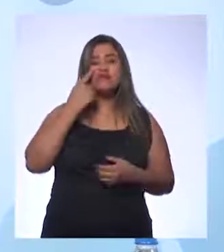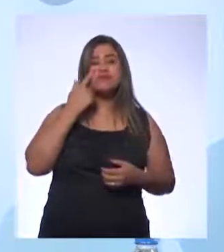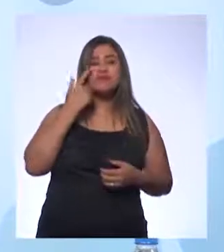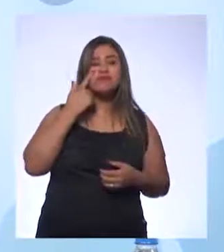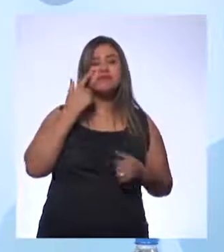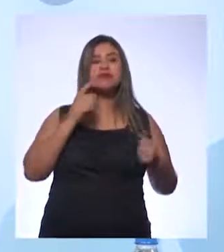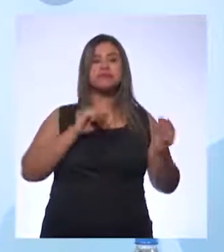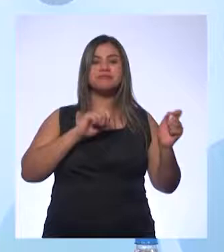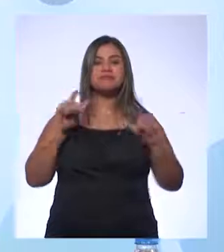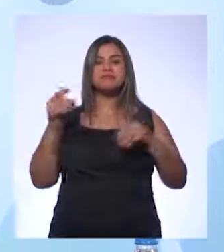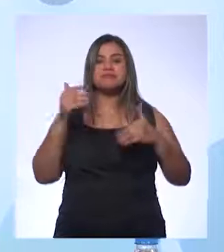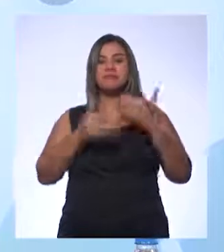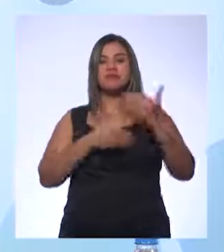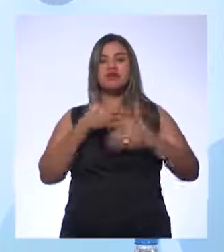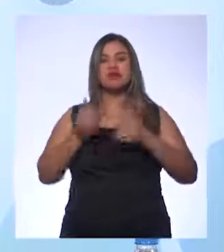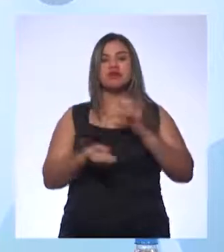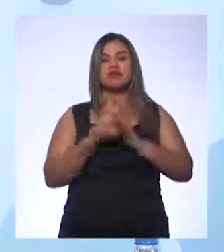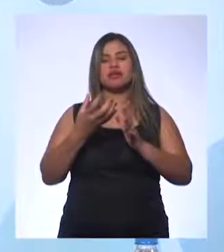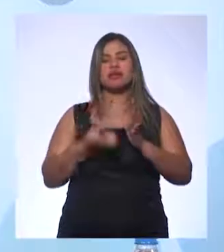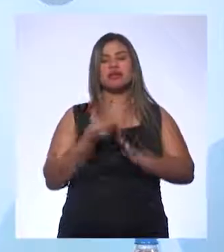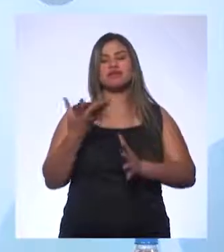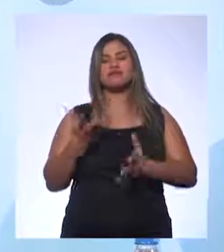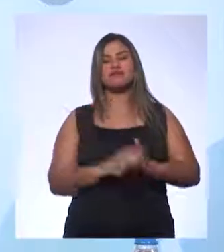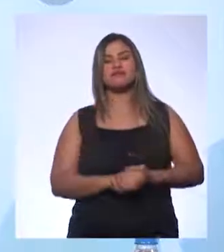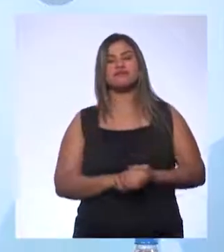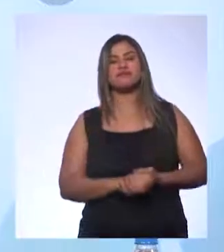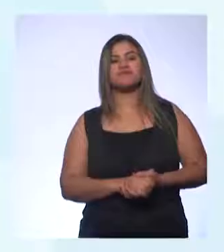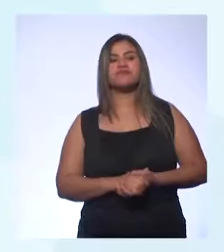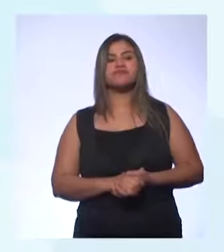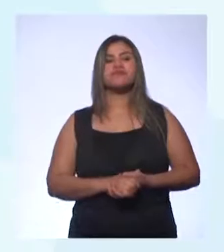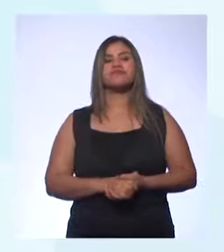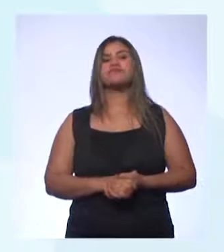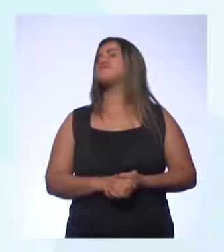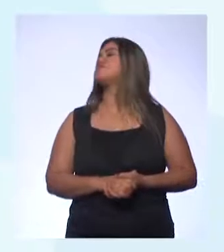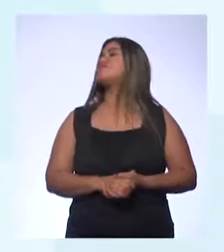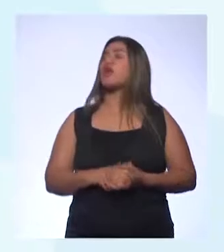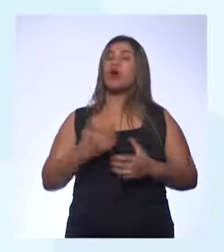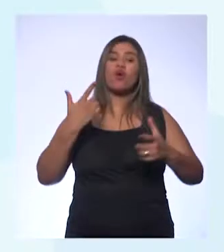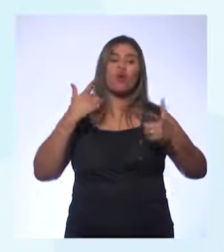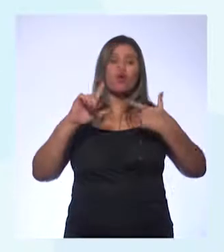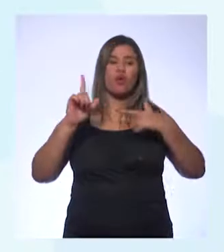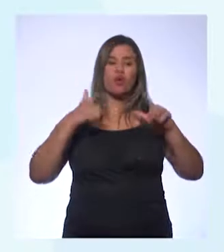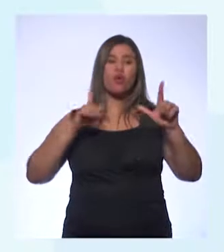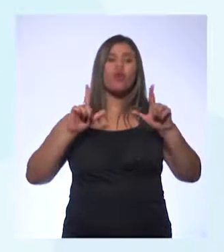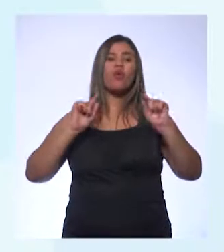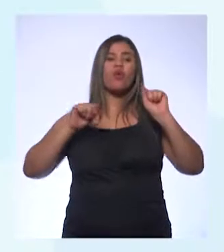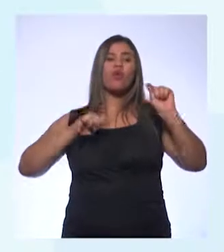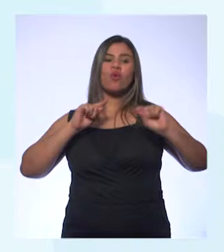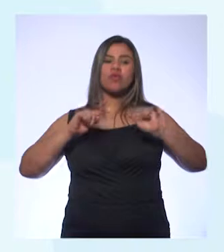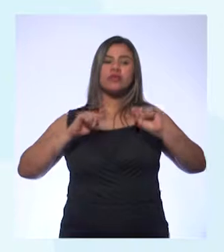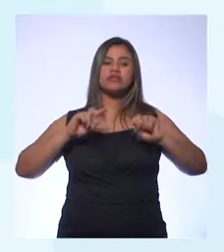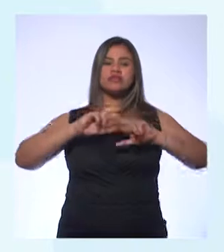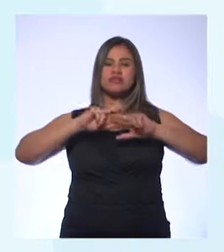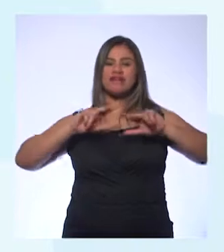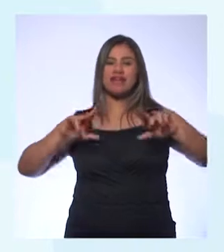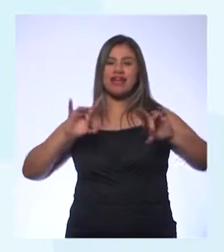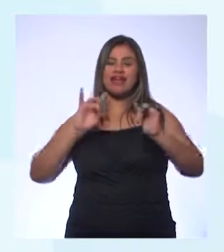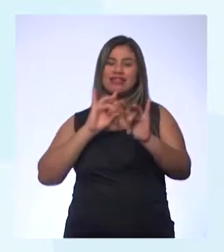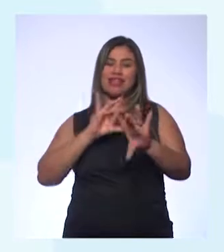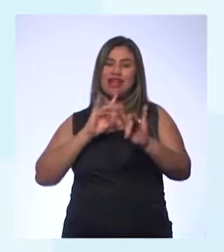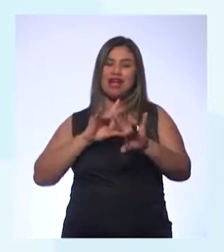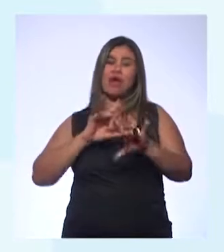para o processo de criação. Próximo slide, por favor. Então, recursos alternativos são meios e técnicas pouco ou